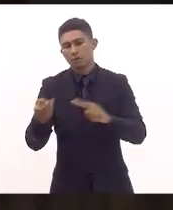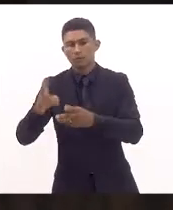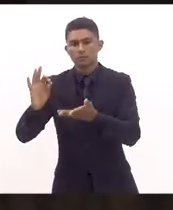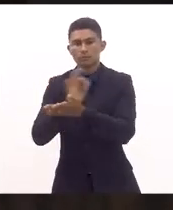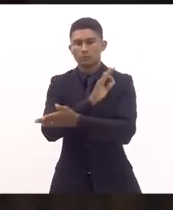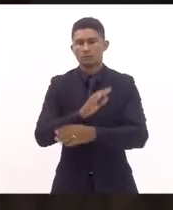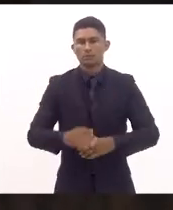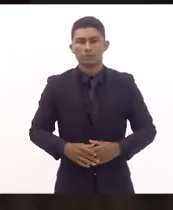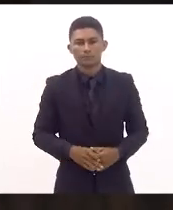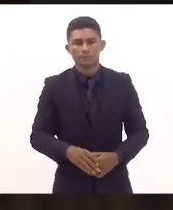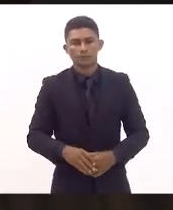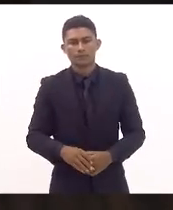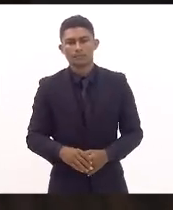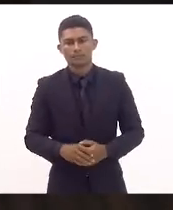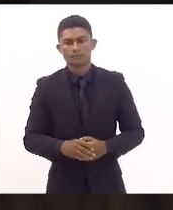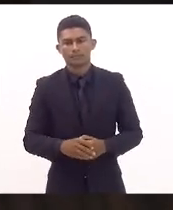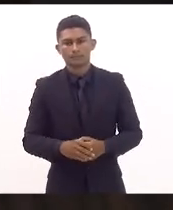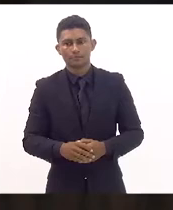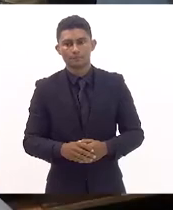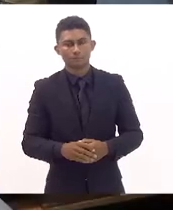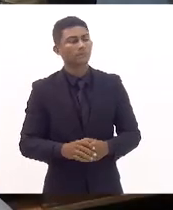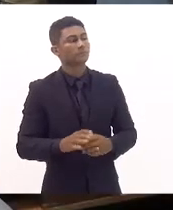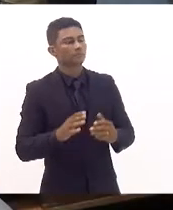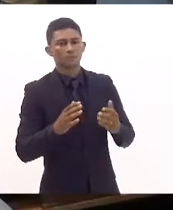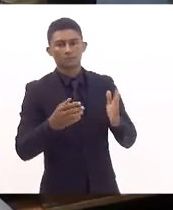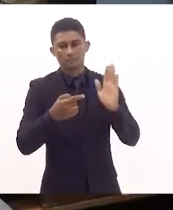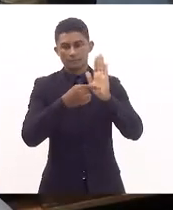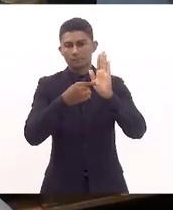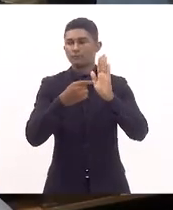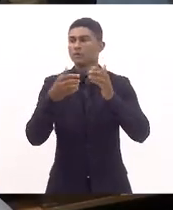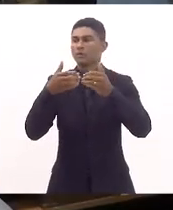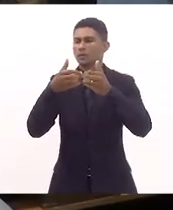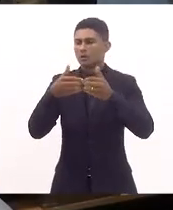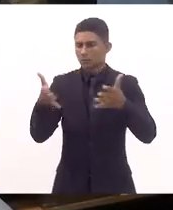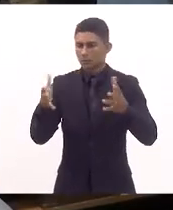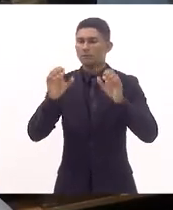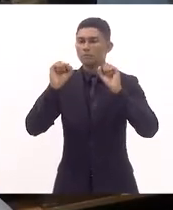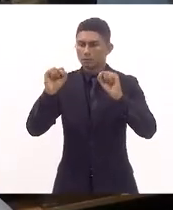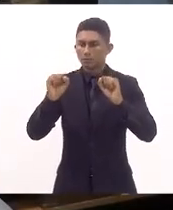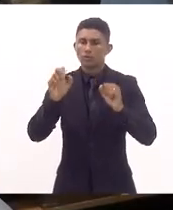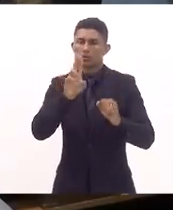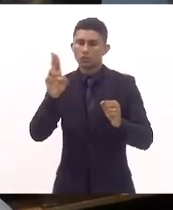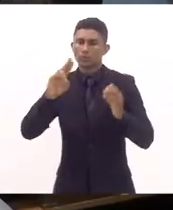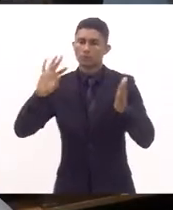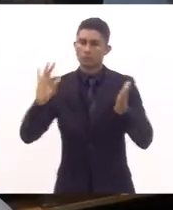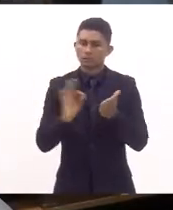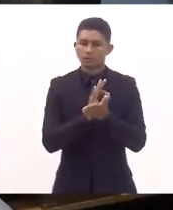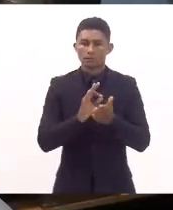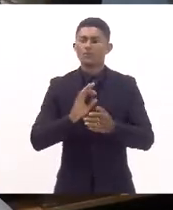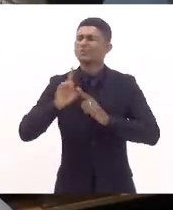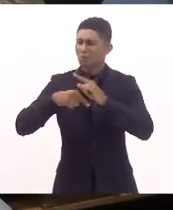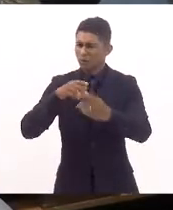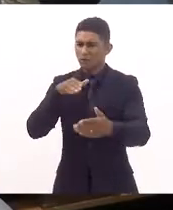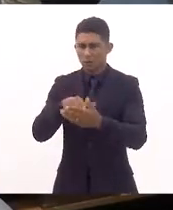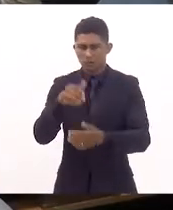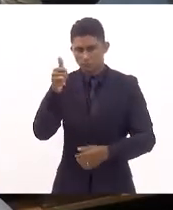autógrafo. Presidente, só a autoria. Tá. Marcelo Dino, 01. Ao final, vamos cantar.